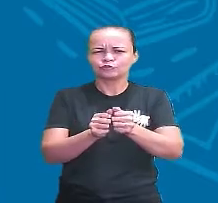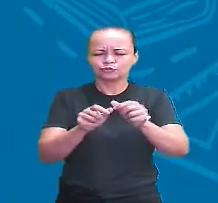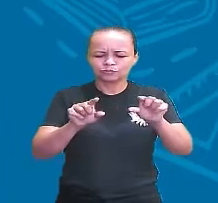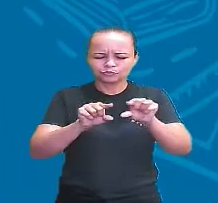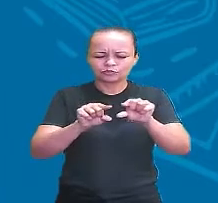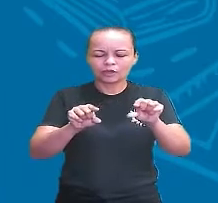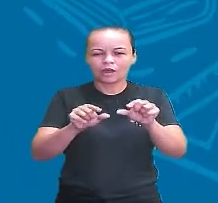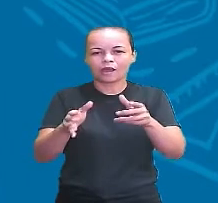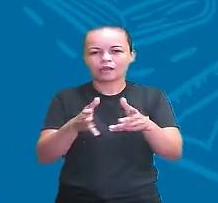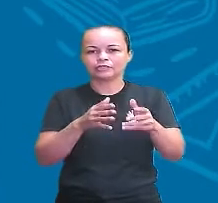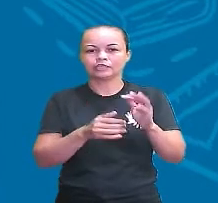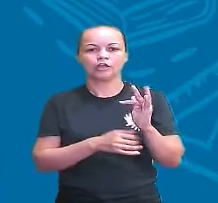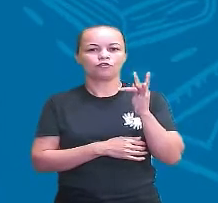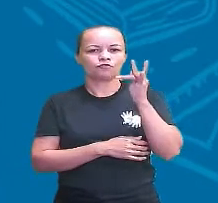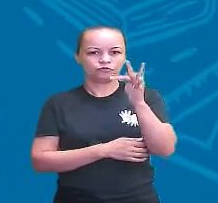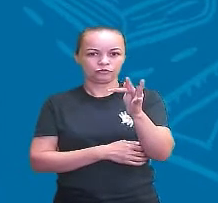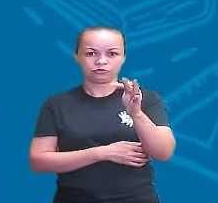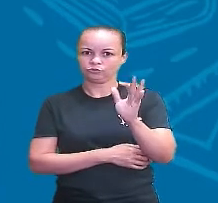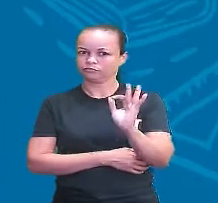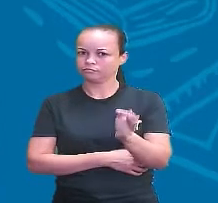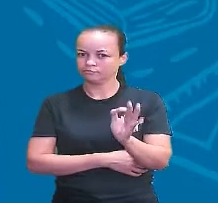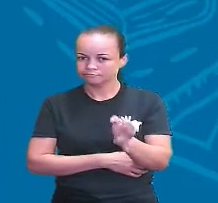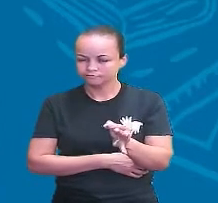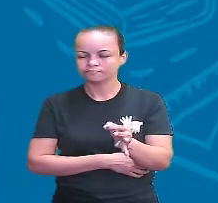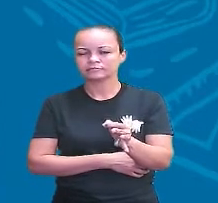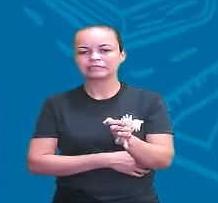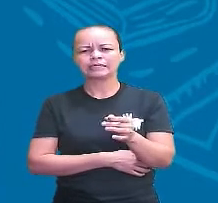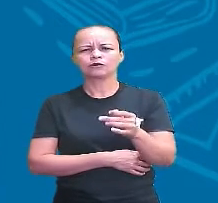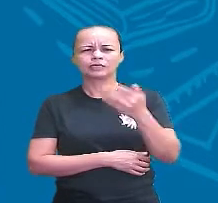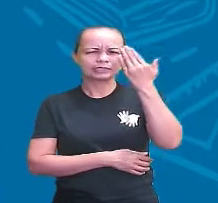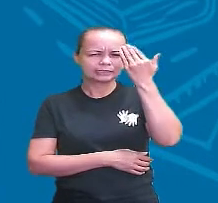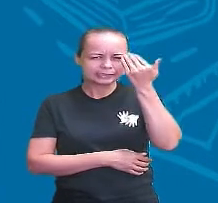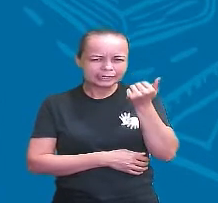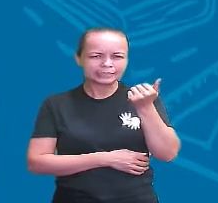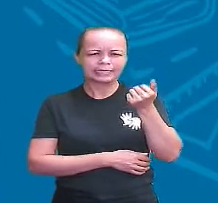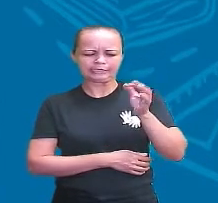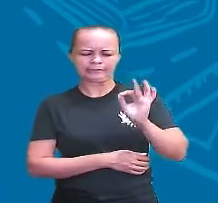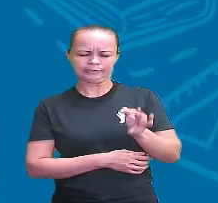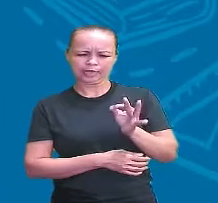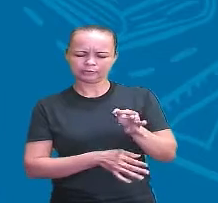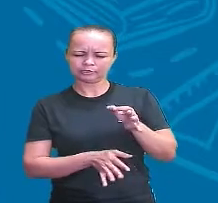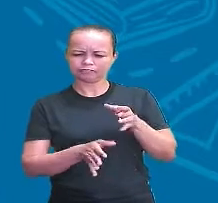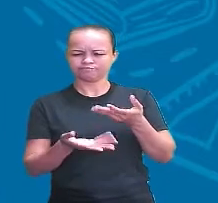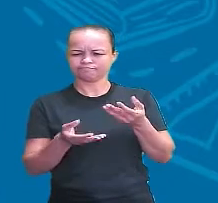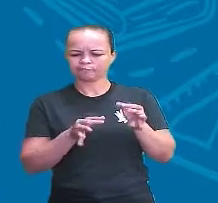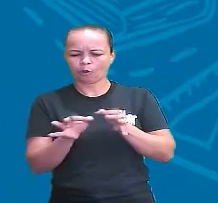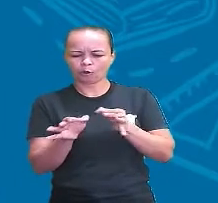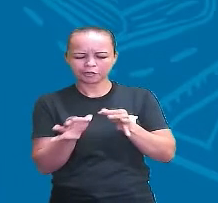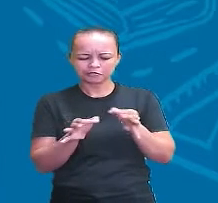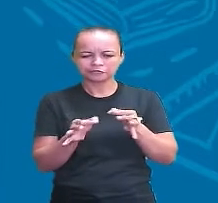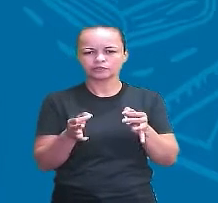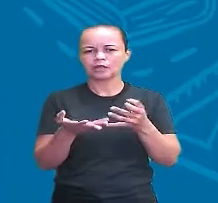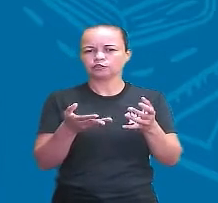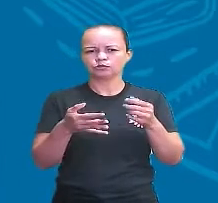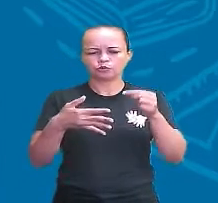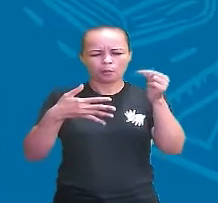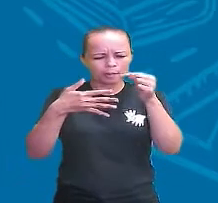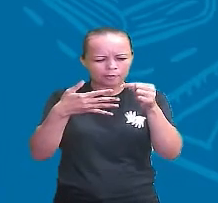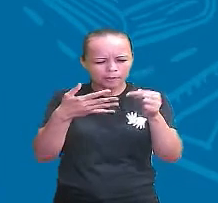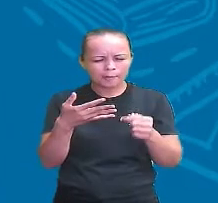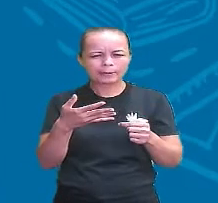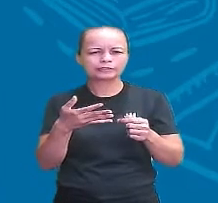going to, que é o futuro certo. É quando a gente tem certeza, a gente fez planejamentos, já está tudo marcadinho, já está